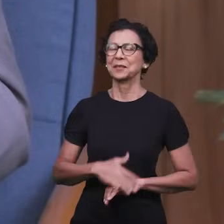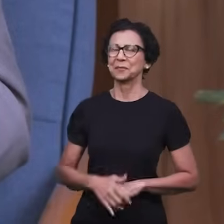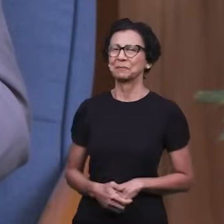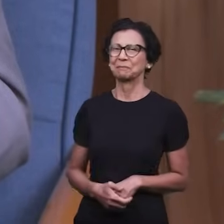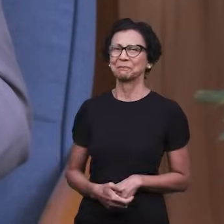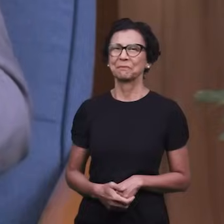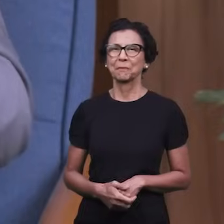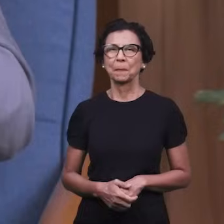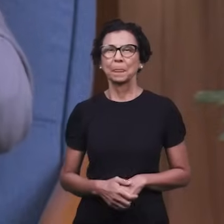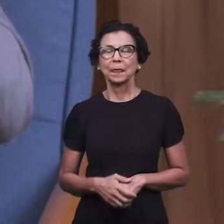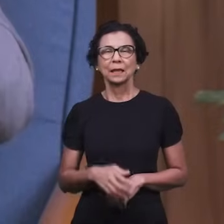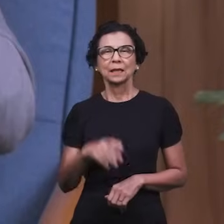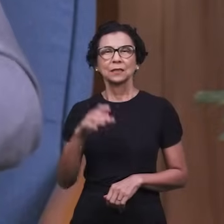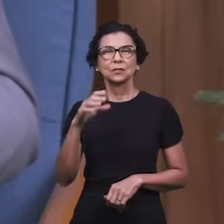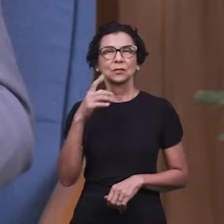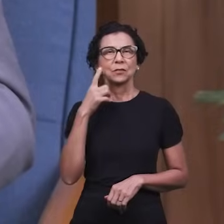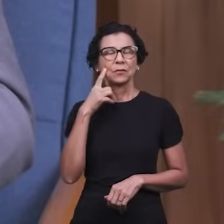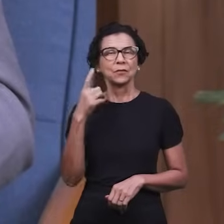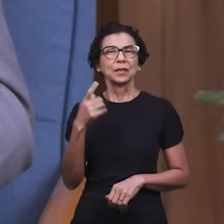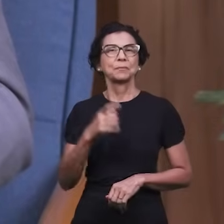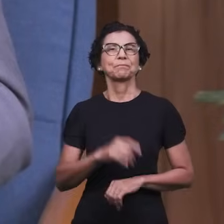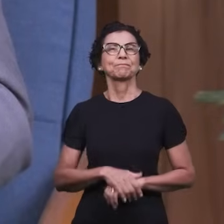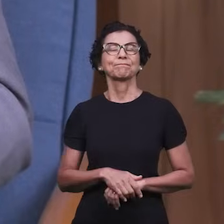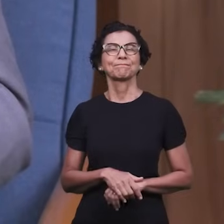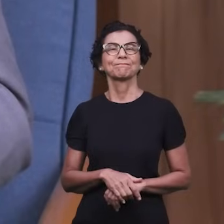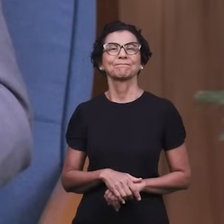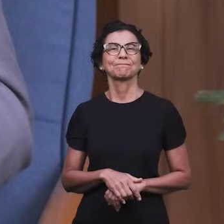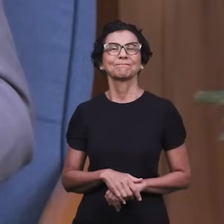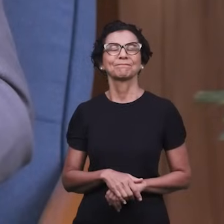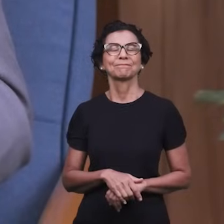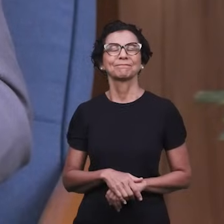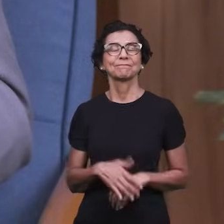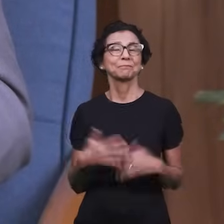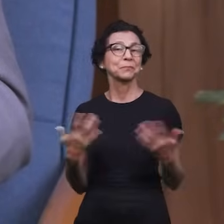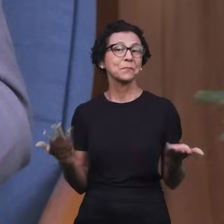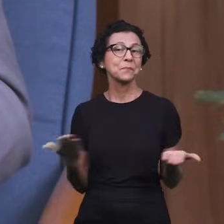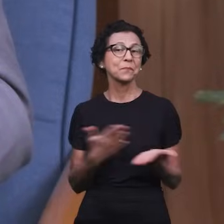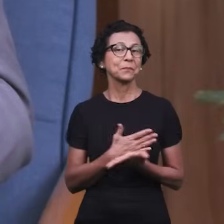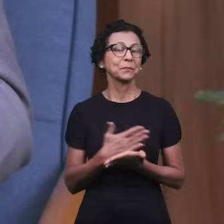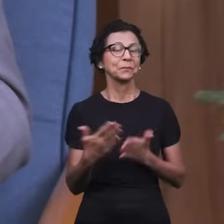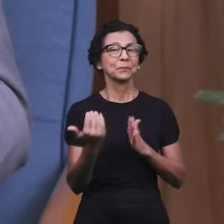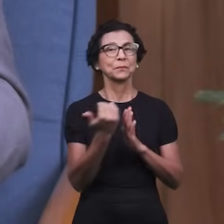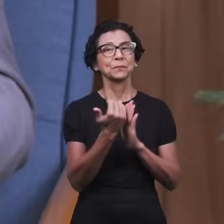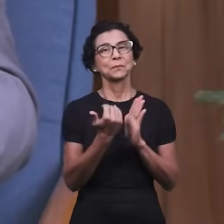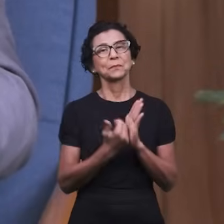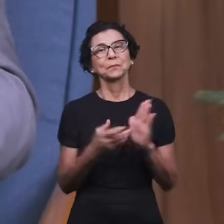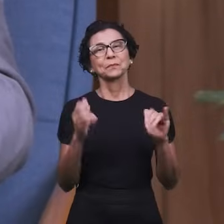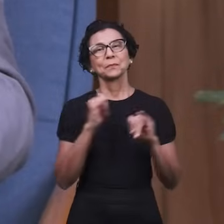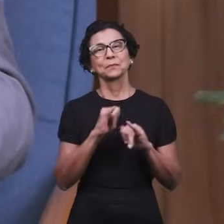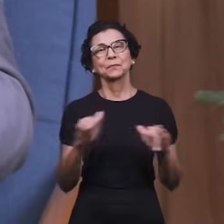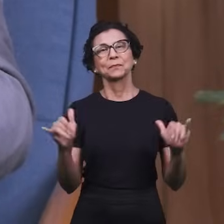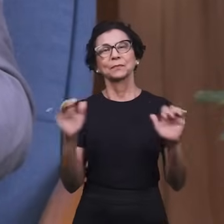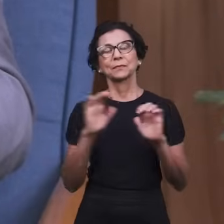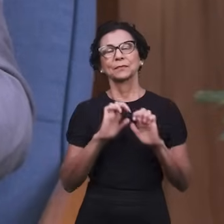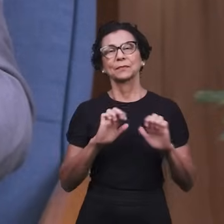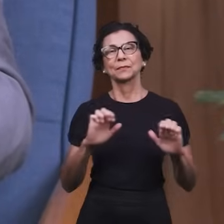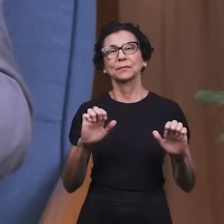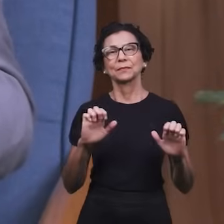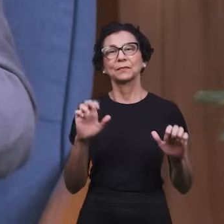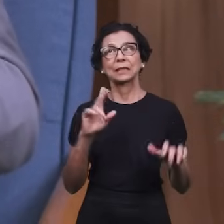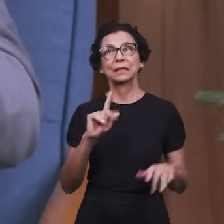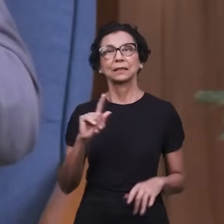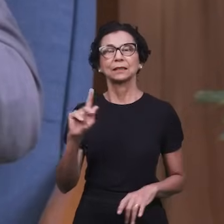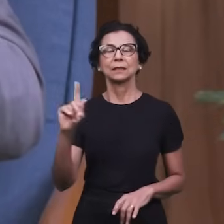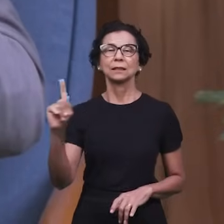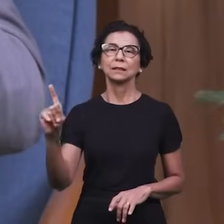Rádio Manaim, e agora também através desse recurso. E nós estamos começando mais uma edição do Anunciando o Evangelho Eterno,